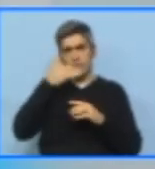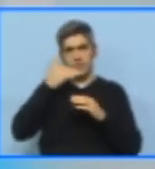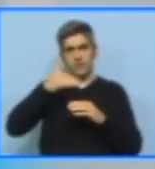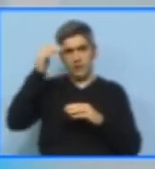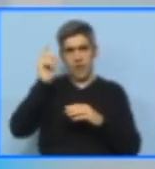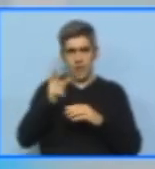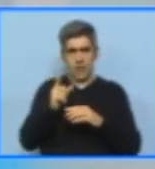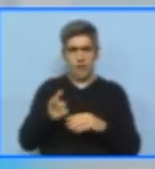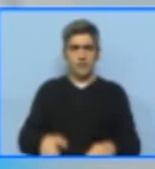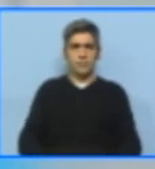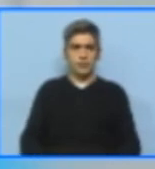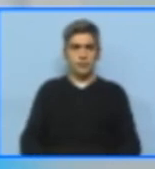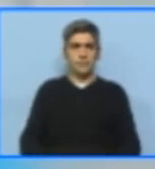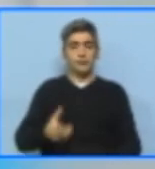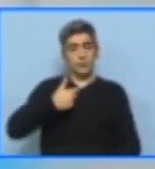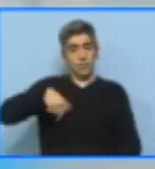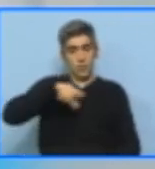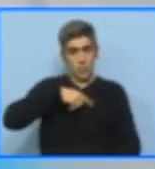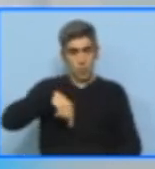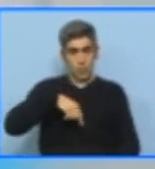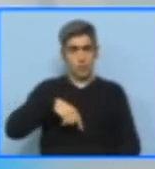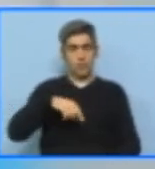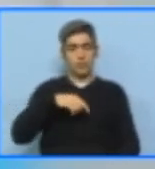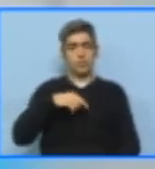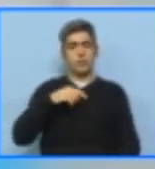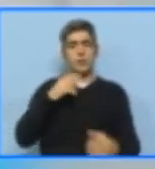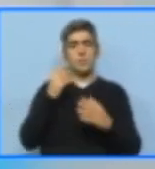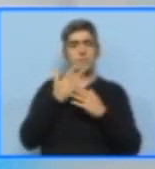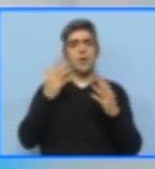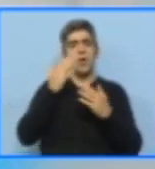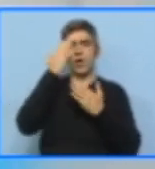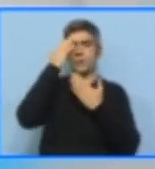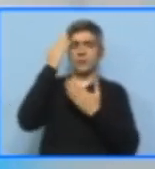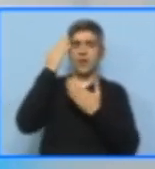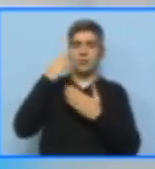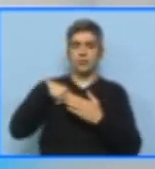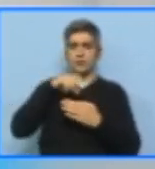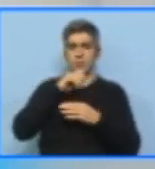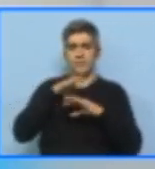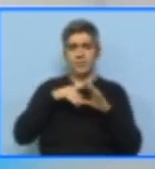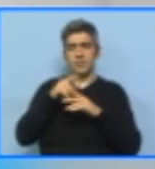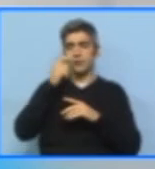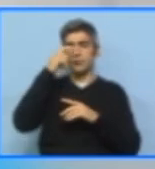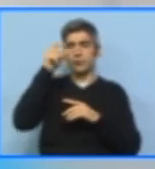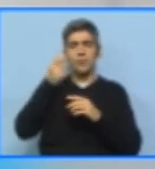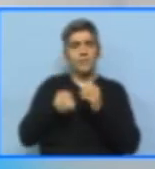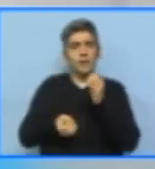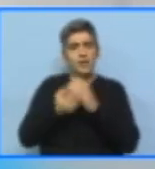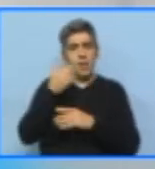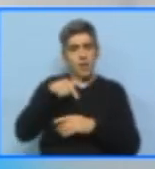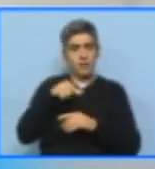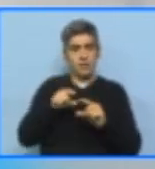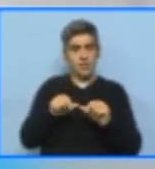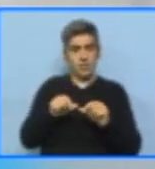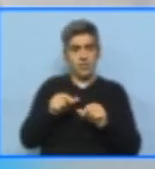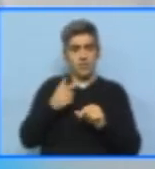que é mesmo assim. Nós, a maior homenagem que podemos fazer aos fundadores, a maior